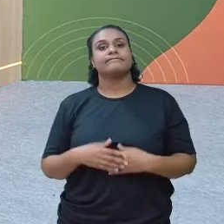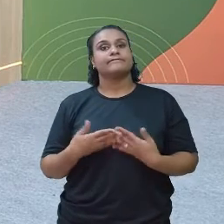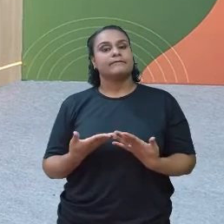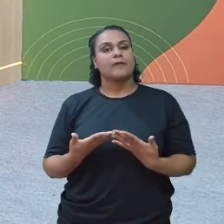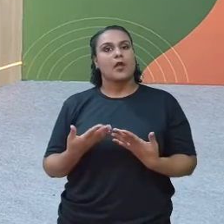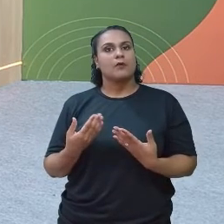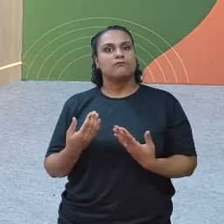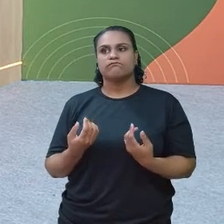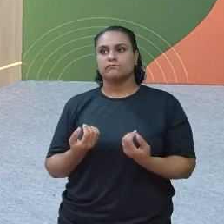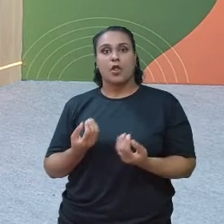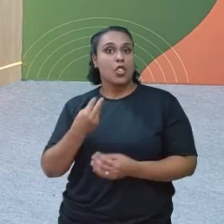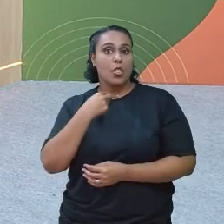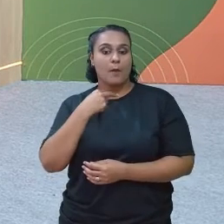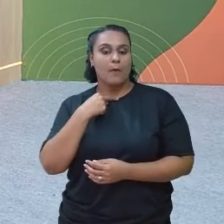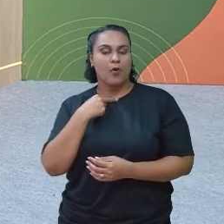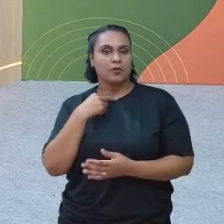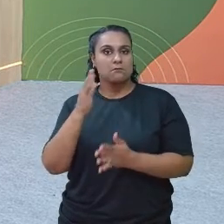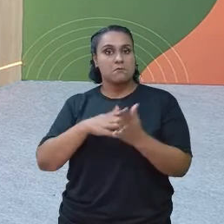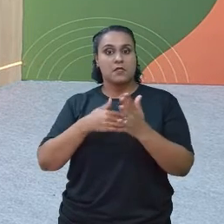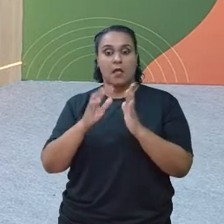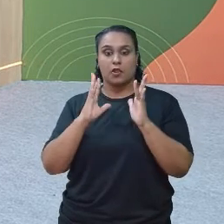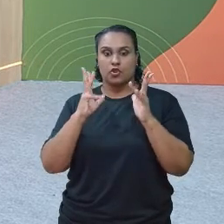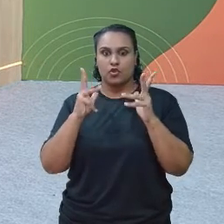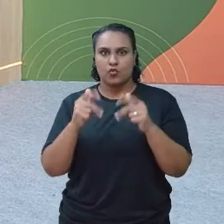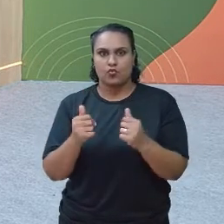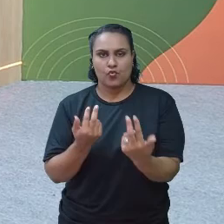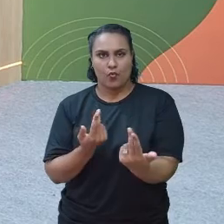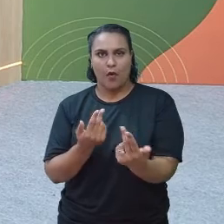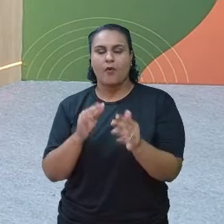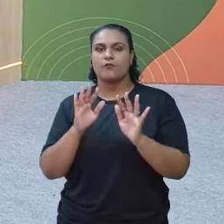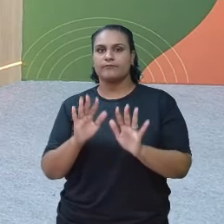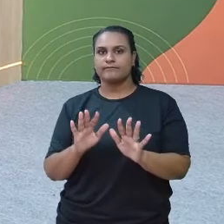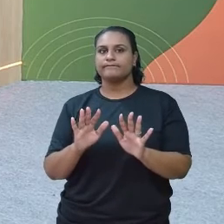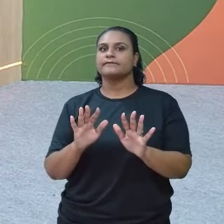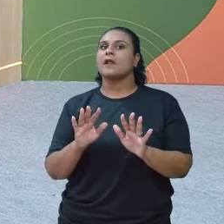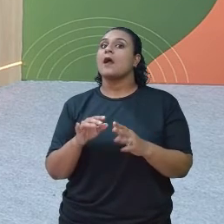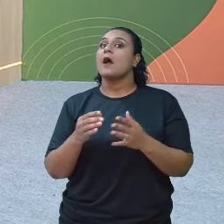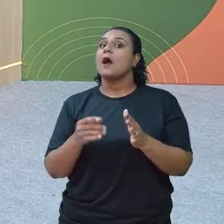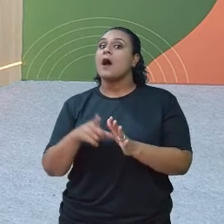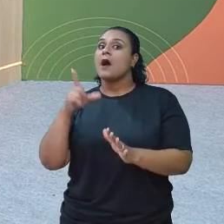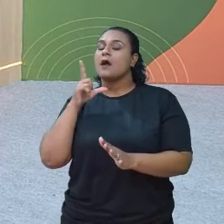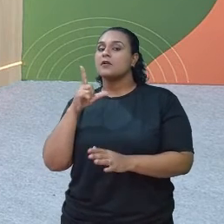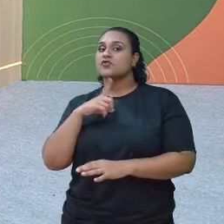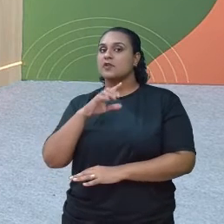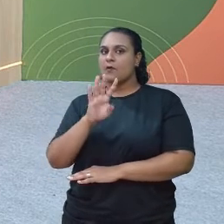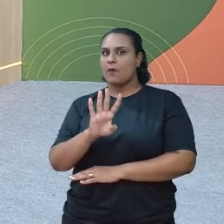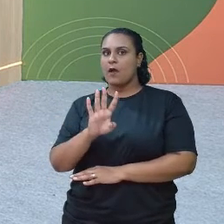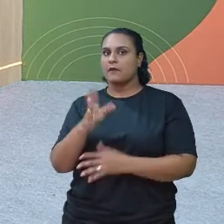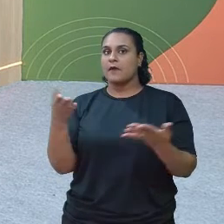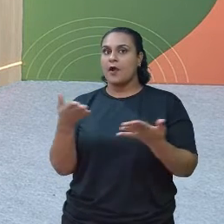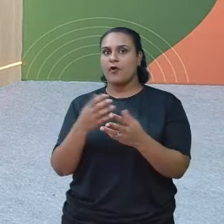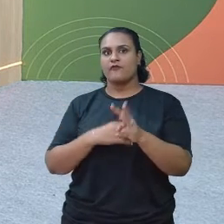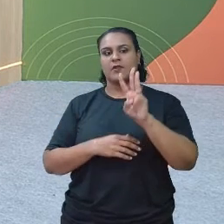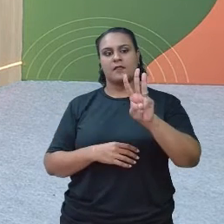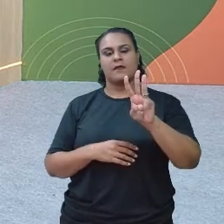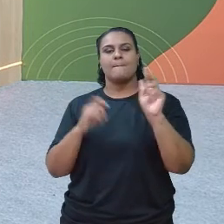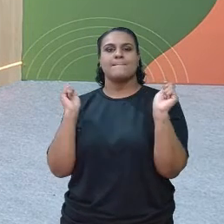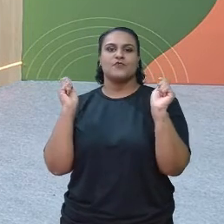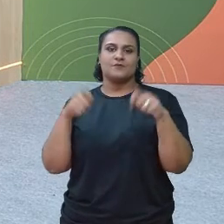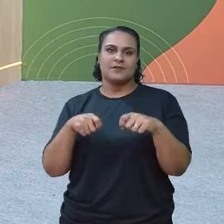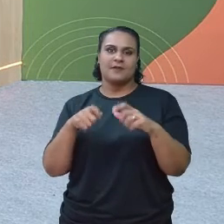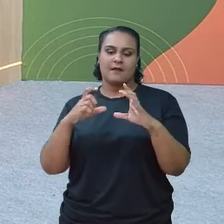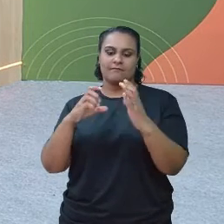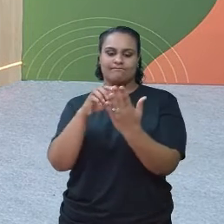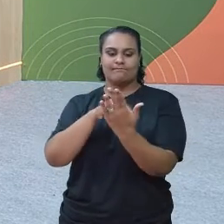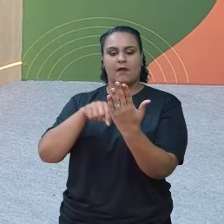pintar as 2 regiões com a mesma cor, eu vou ter que usar, ao invés das 4 cores, apenas 3 delas, tá certo?